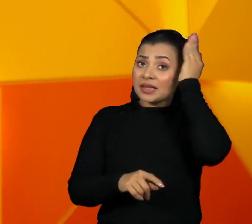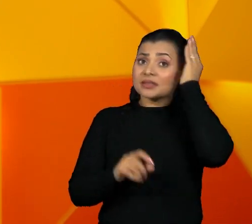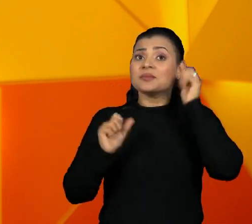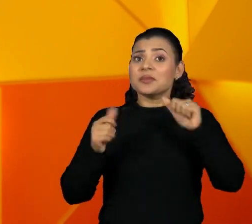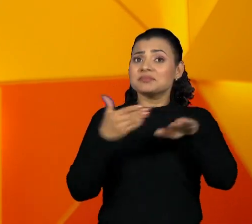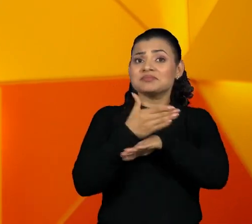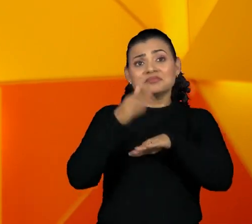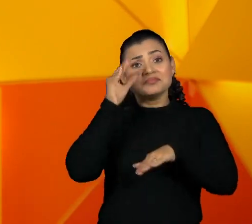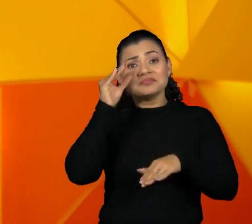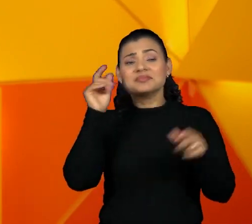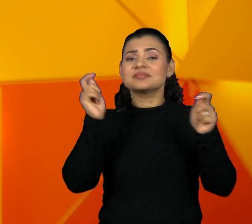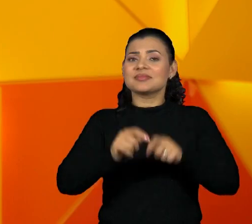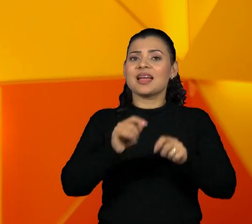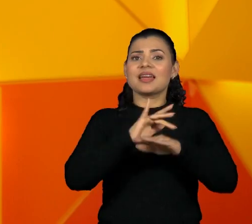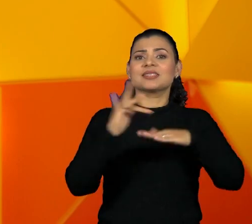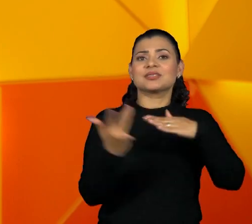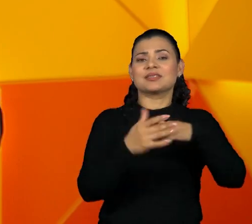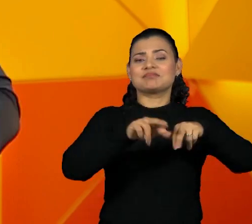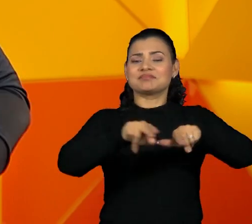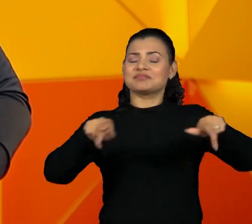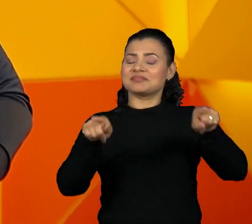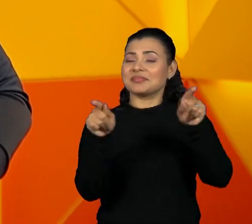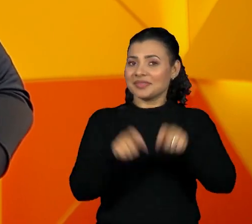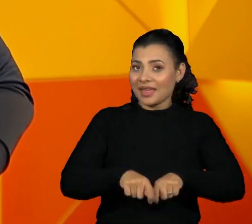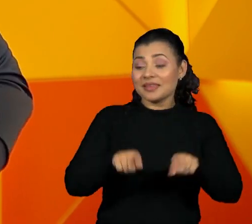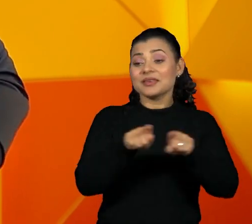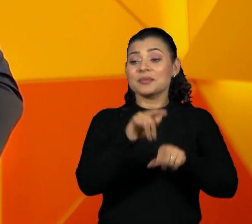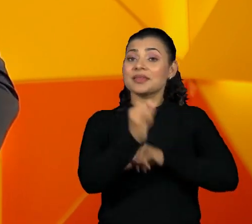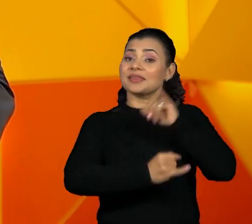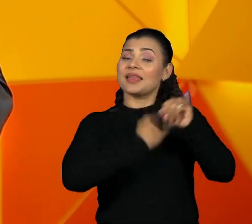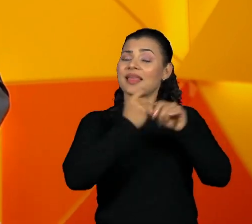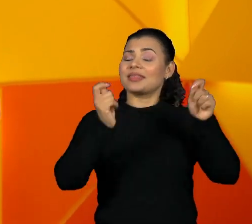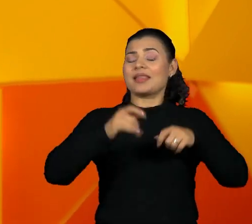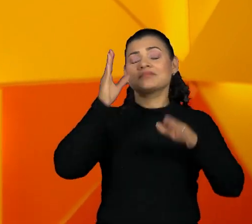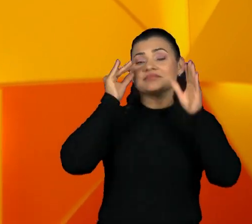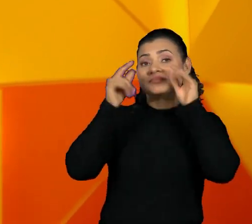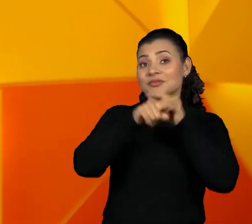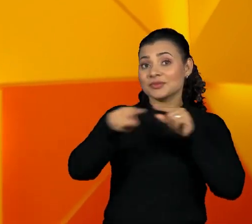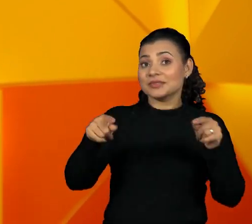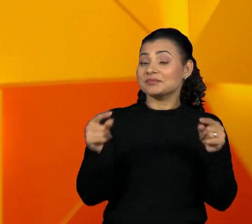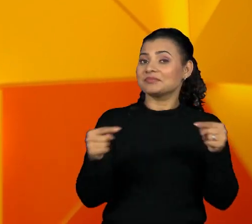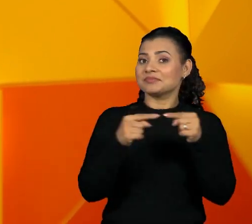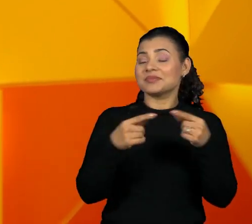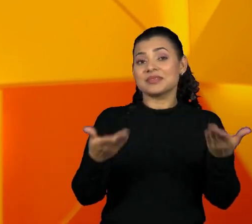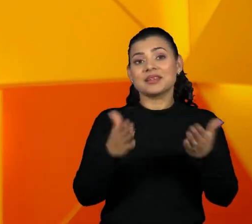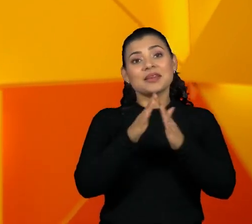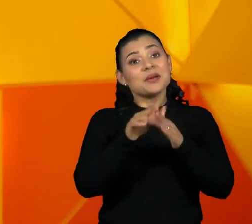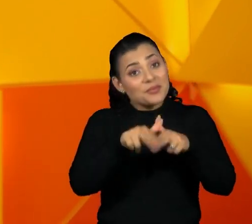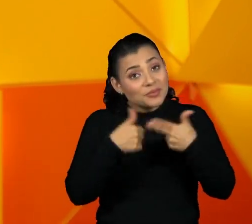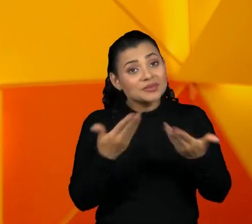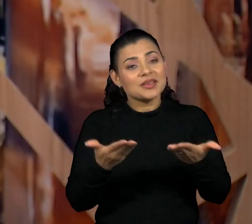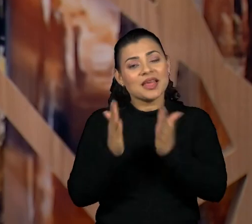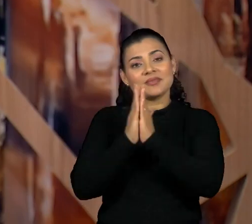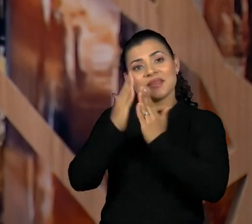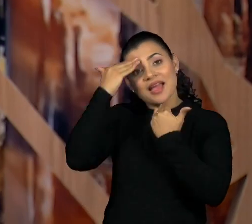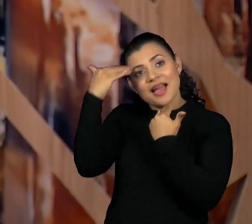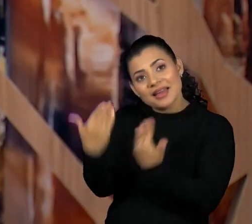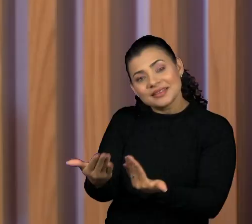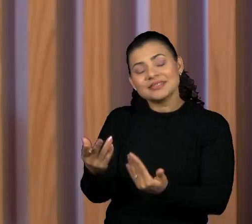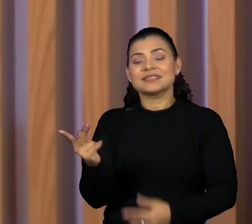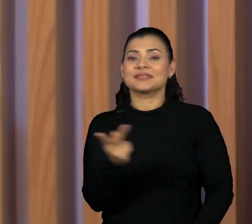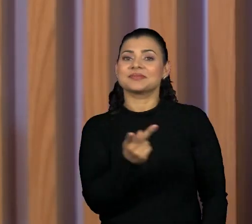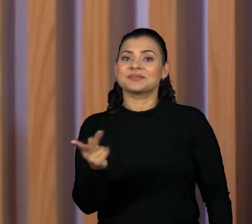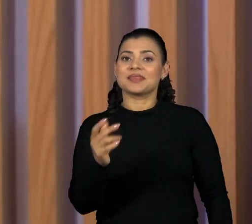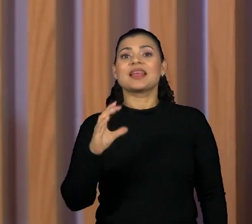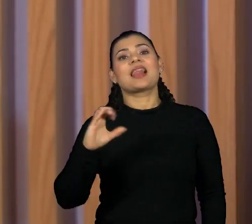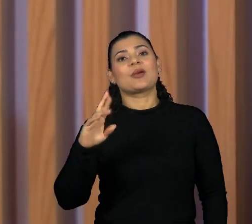acessado pelas redes sociais e pela internet, para você também fazer parte disso tudo. Eu quero agradecer o Claudinei, quero agradecer a